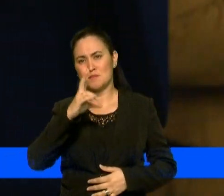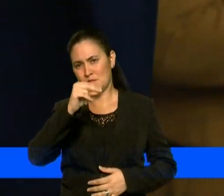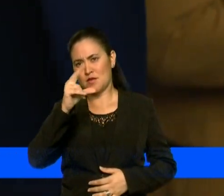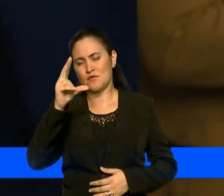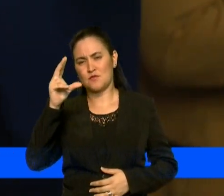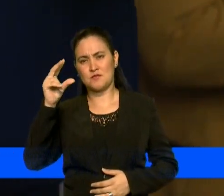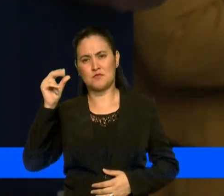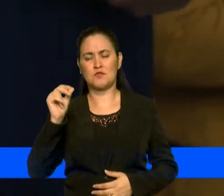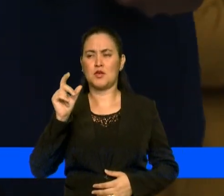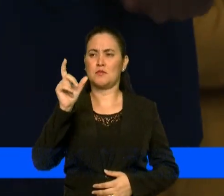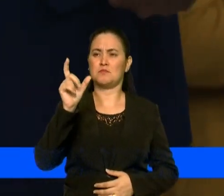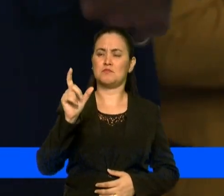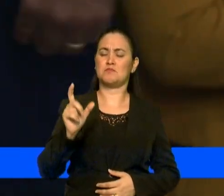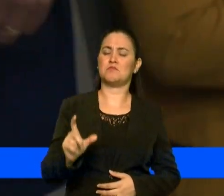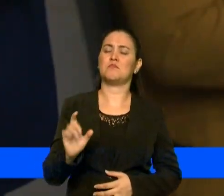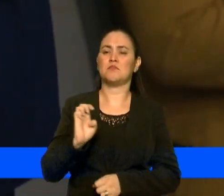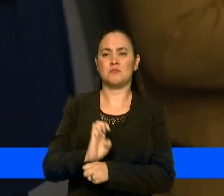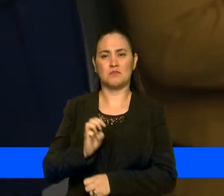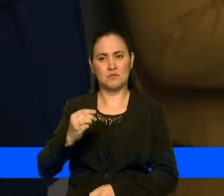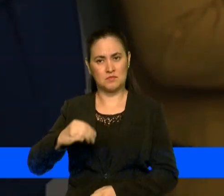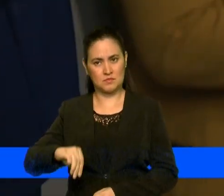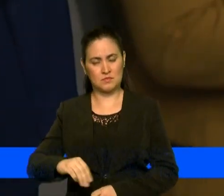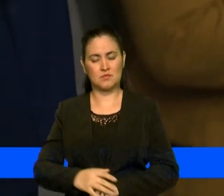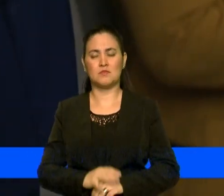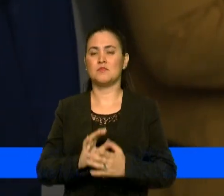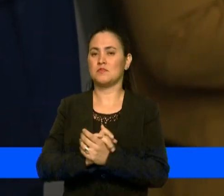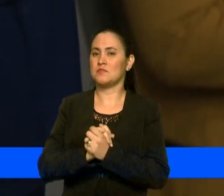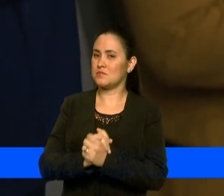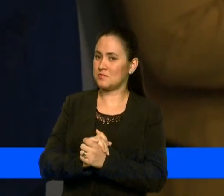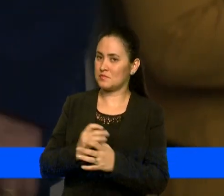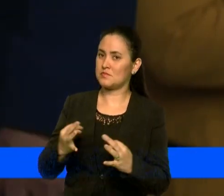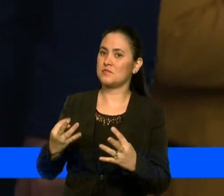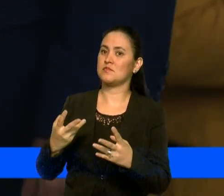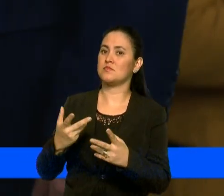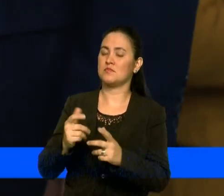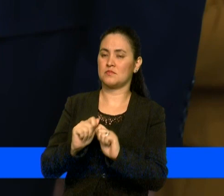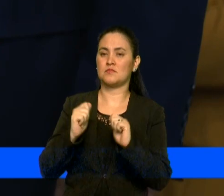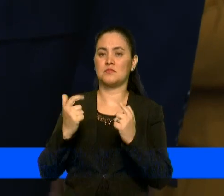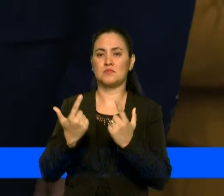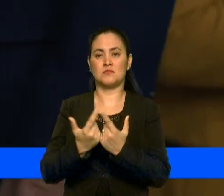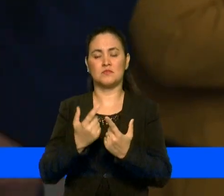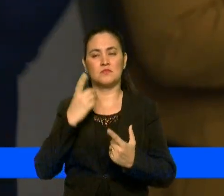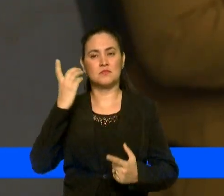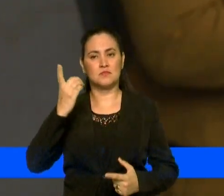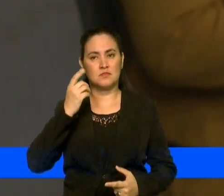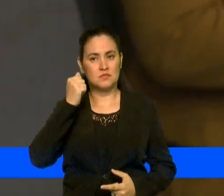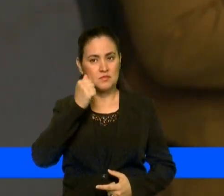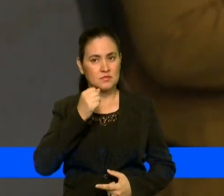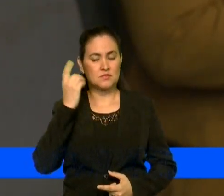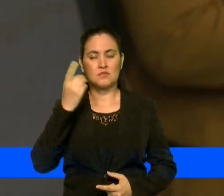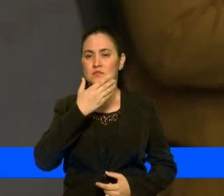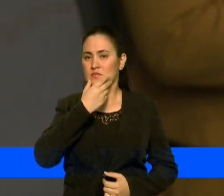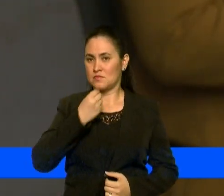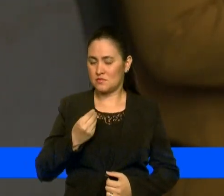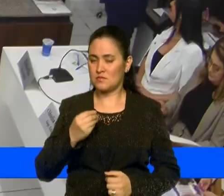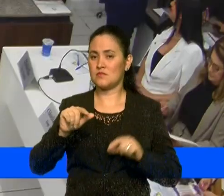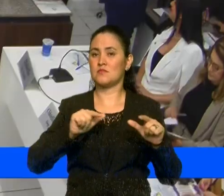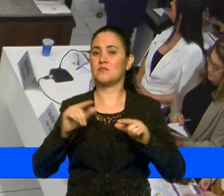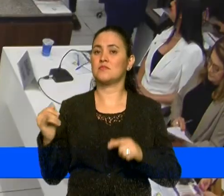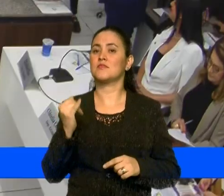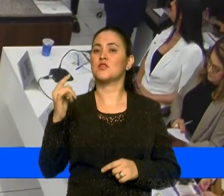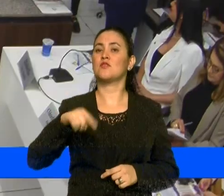espelho do nosso Estado do Maranhão. Então, parabéns a todos da ALEMA, deputados e deputadas, por essa grande ação que vocês vêm